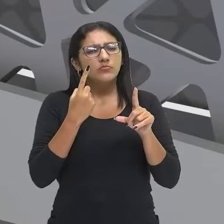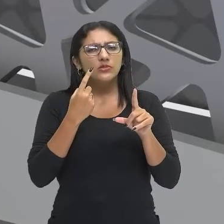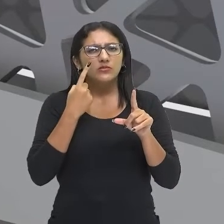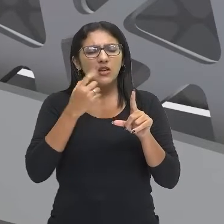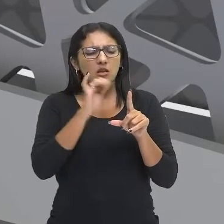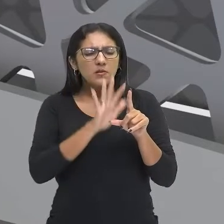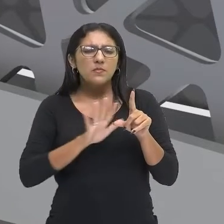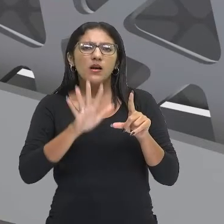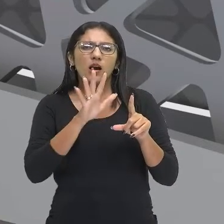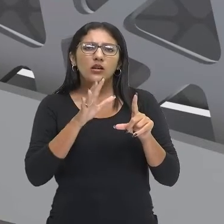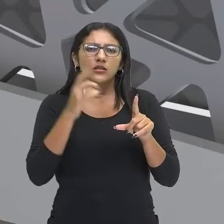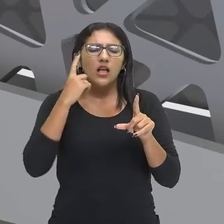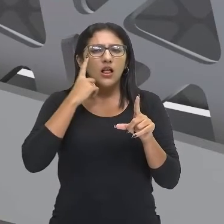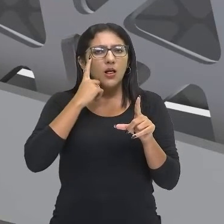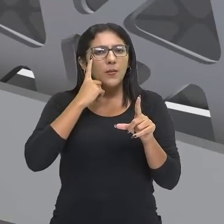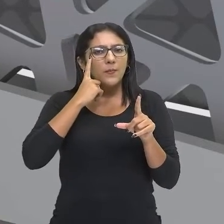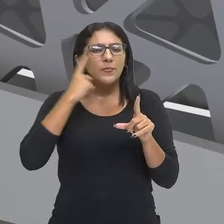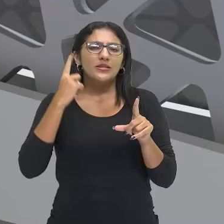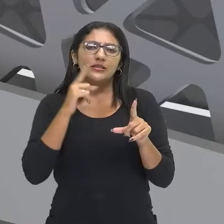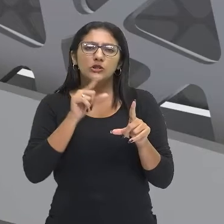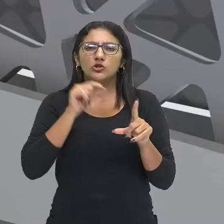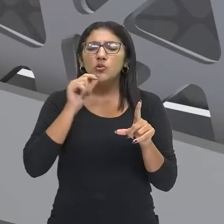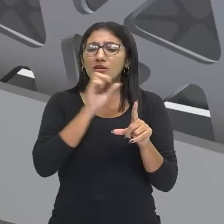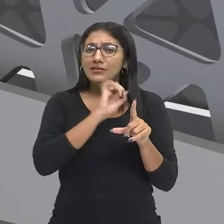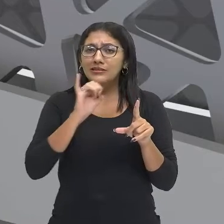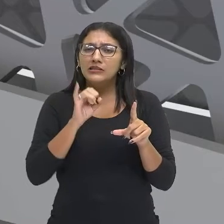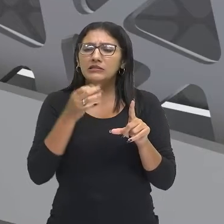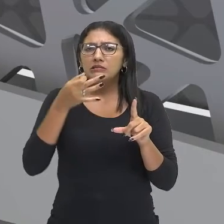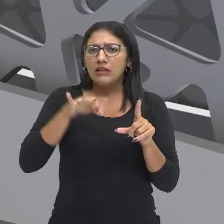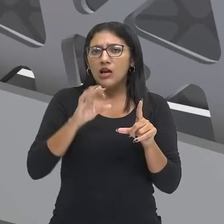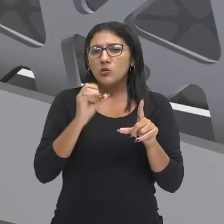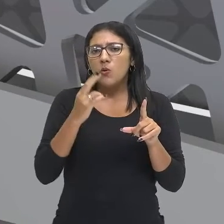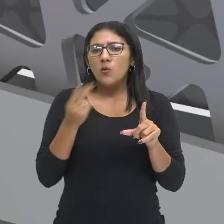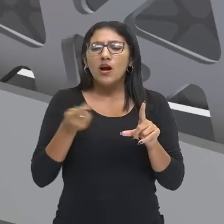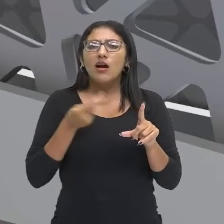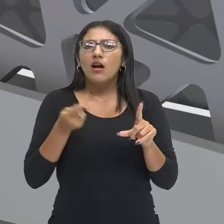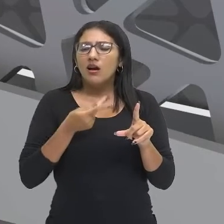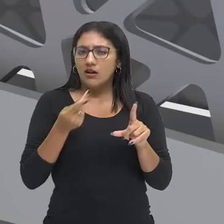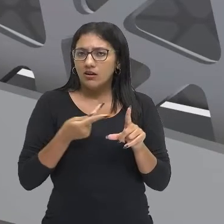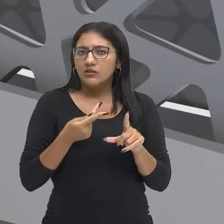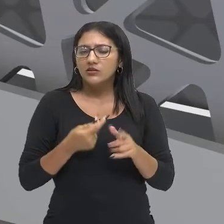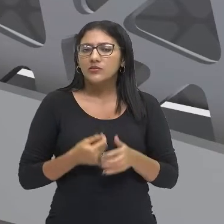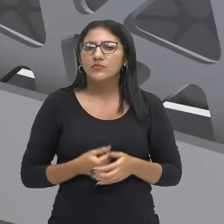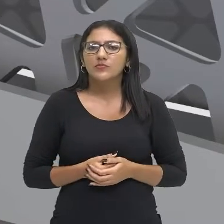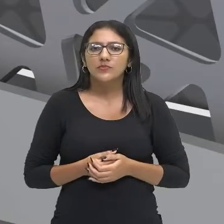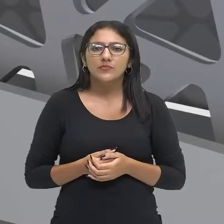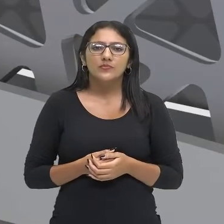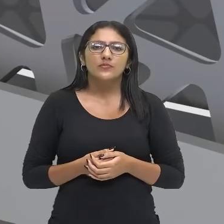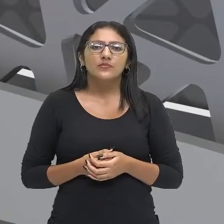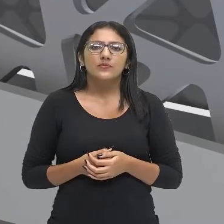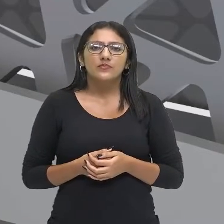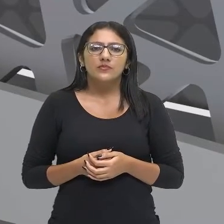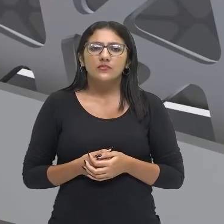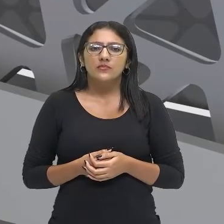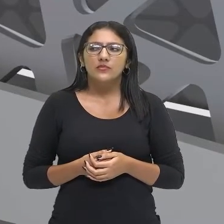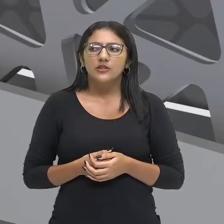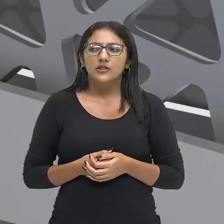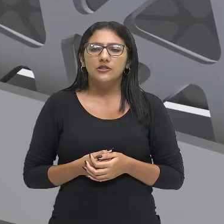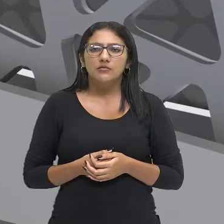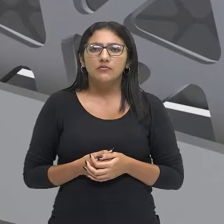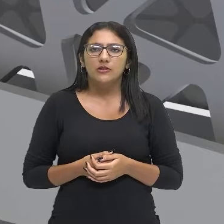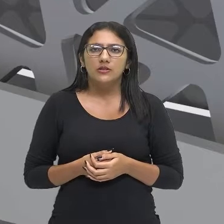lá, e elas vão tomar a decisão de abrir ou não. Se ela for sensível, ela não vai abrir, tá ok? Exemplos